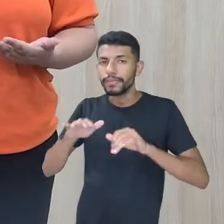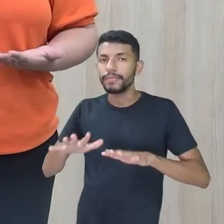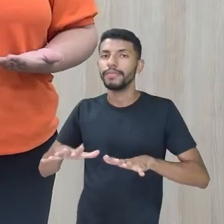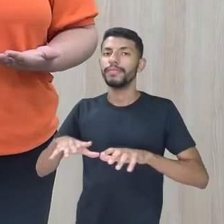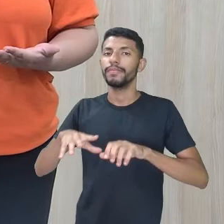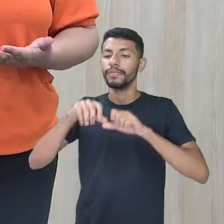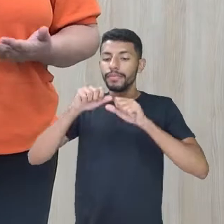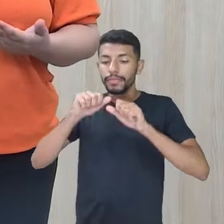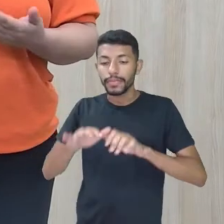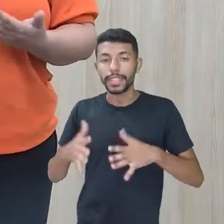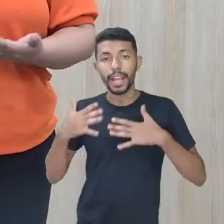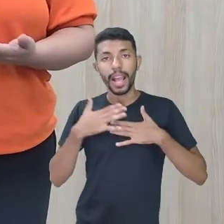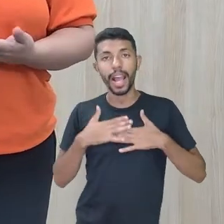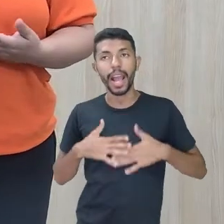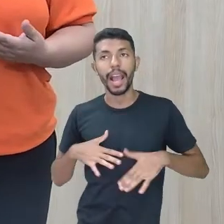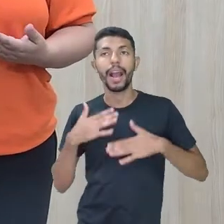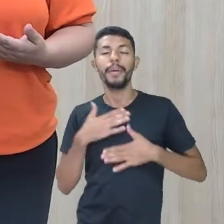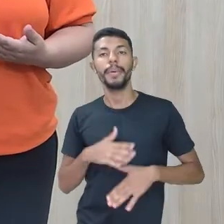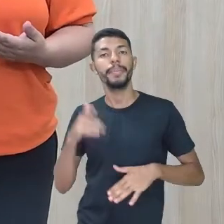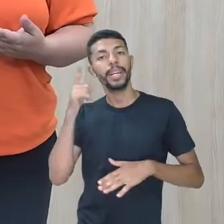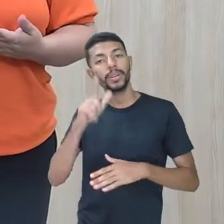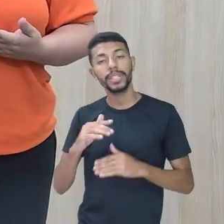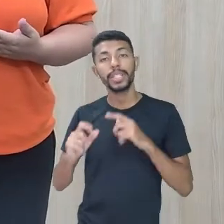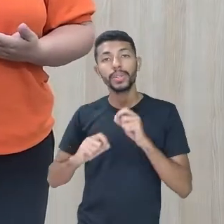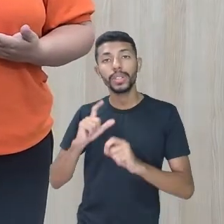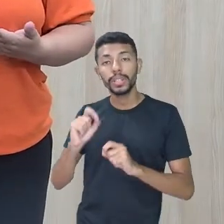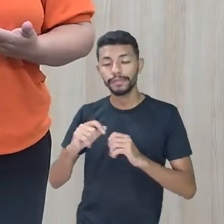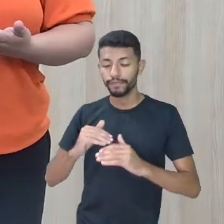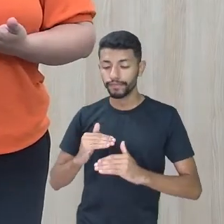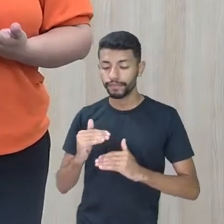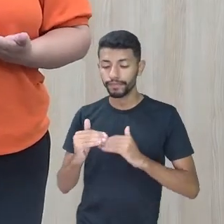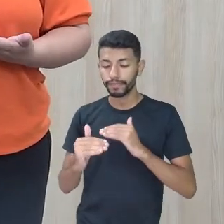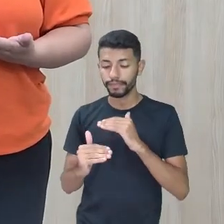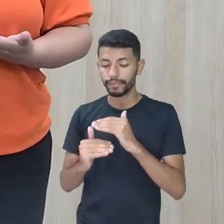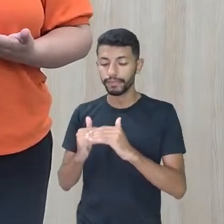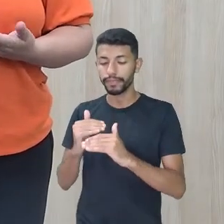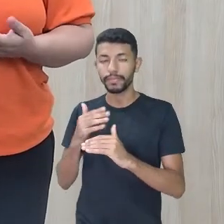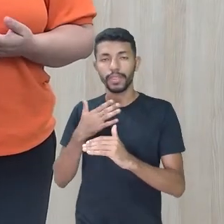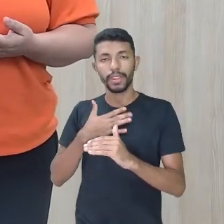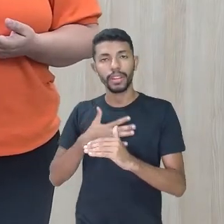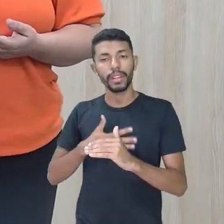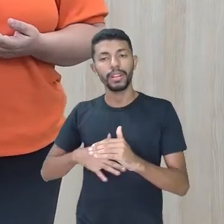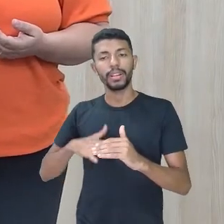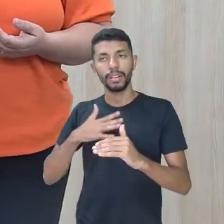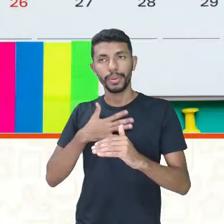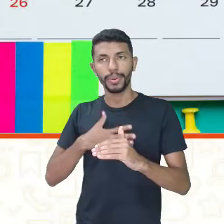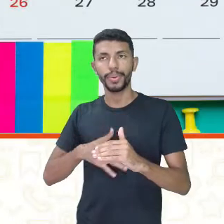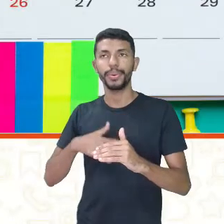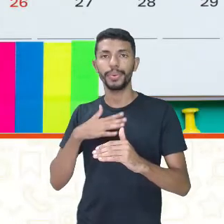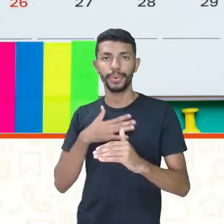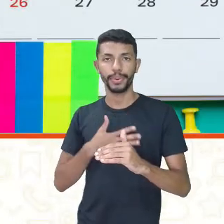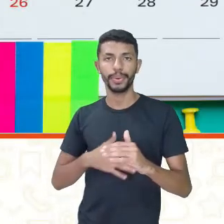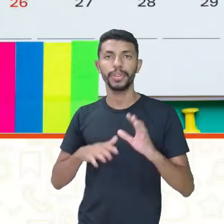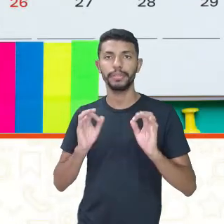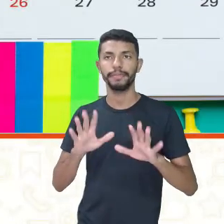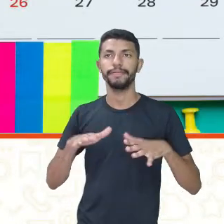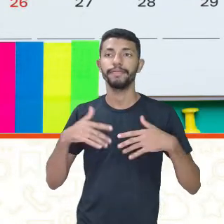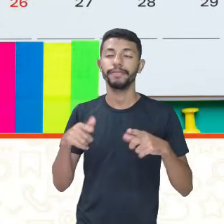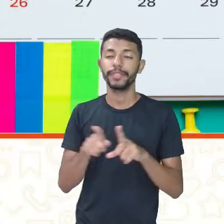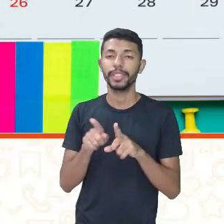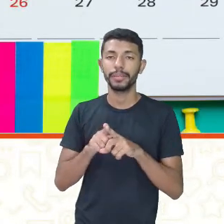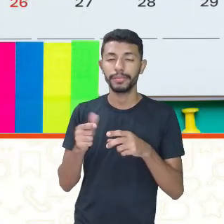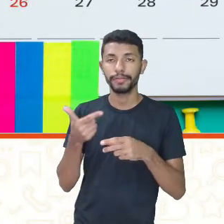com calma, para que ele vá aos poucos se acalmando. Outra dica